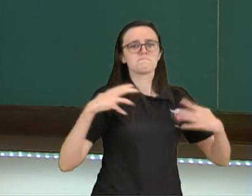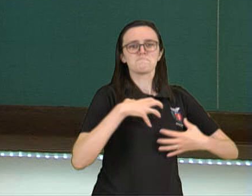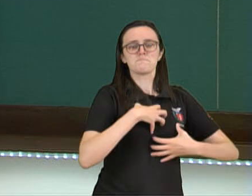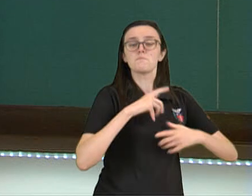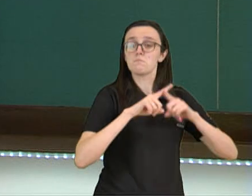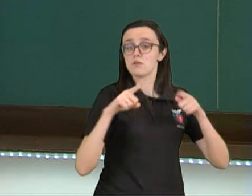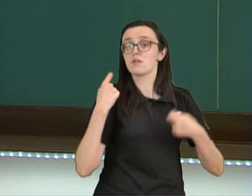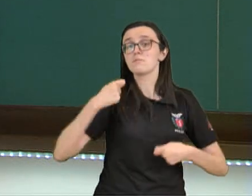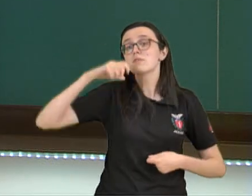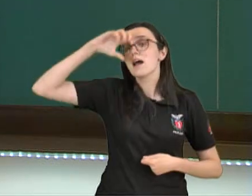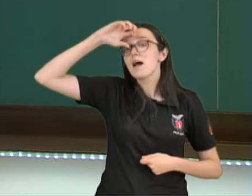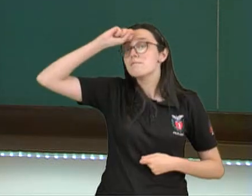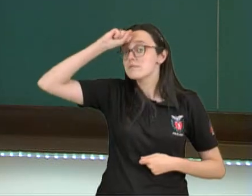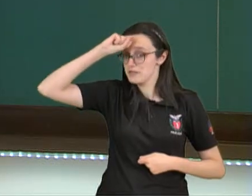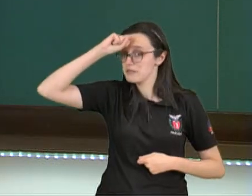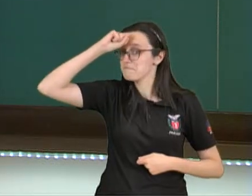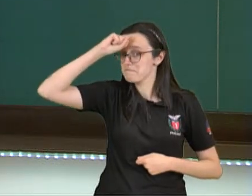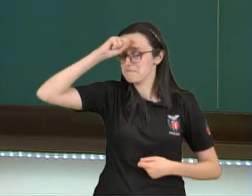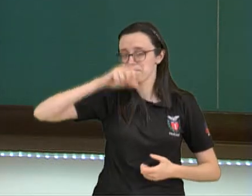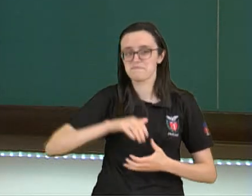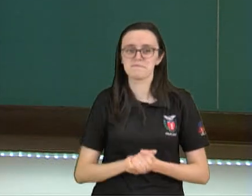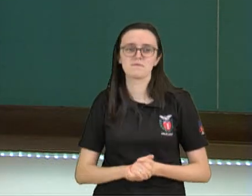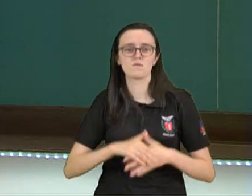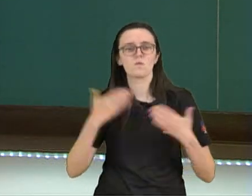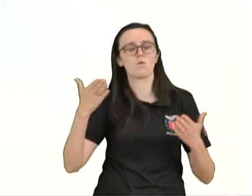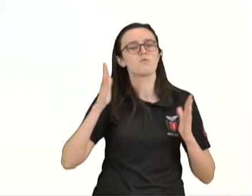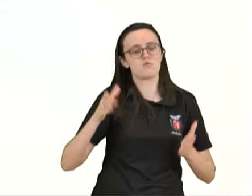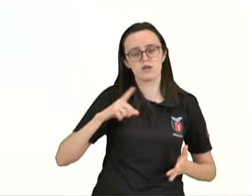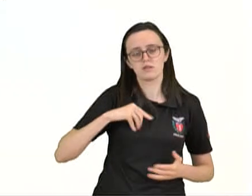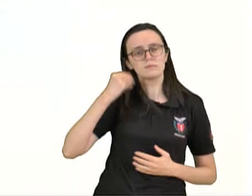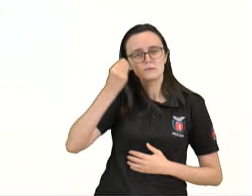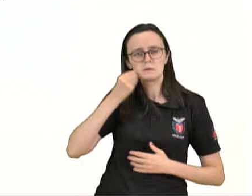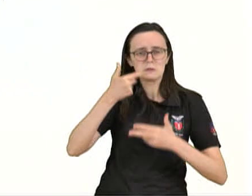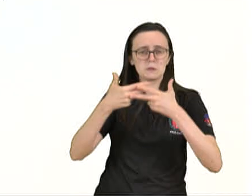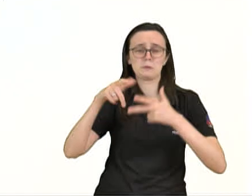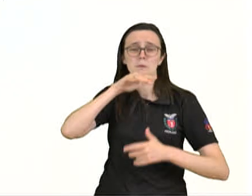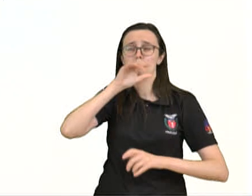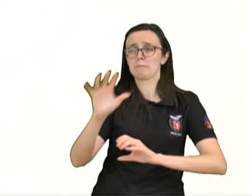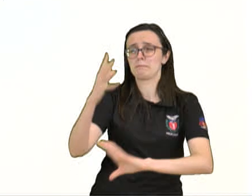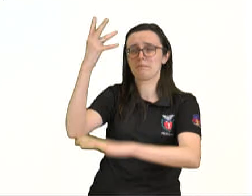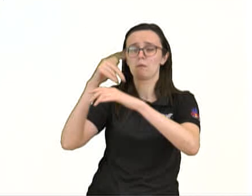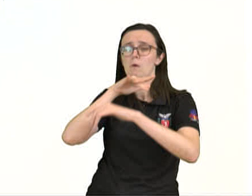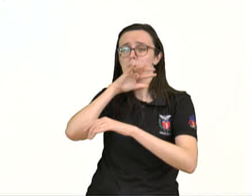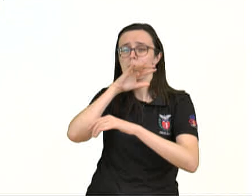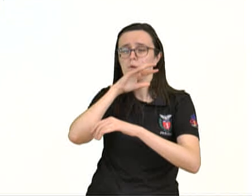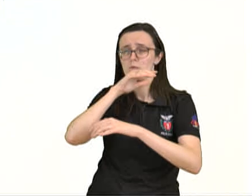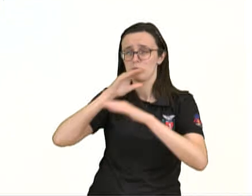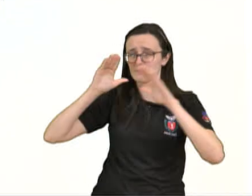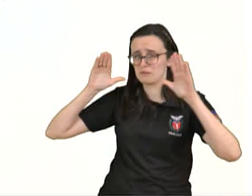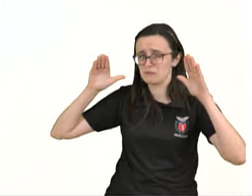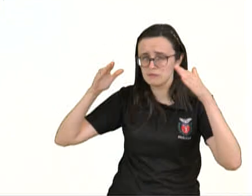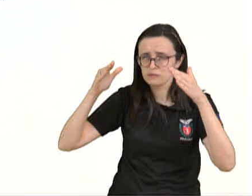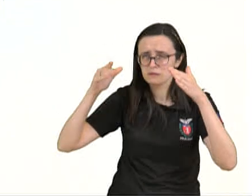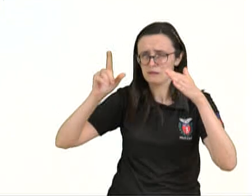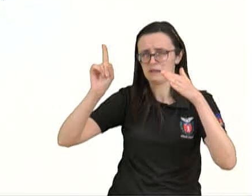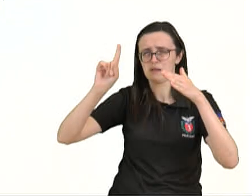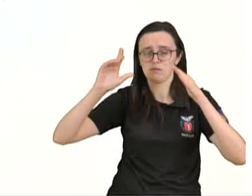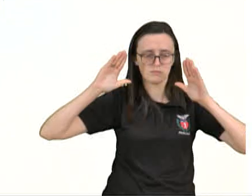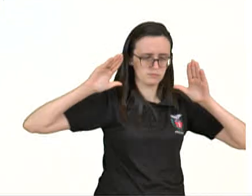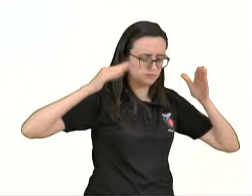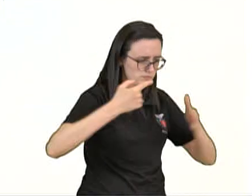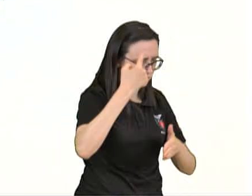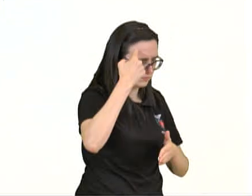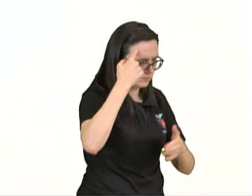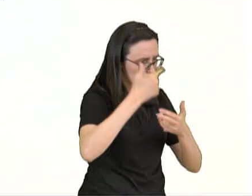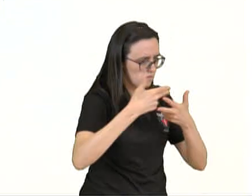precisamos aprender lições. Quando você tem uma experiência negativa, concentre-se nas lições positivas que você